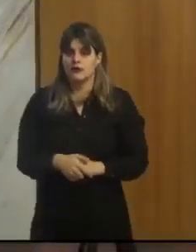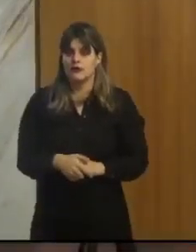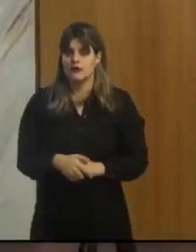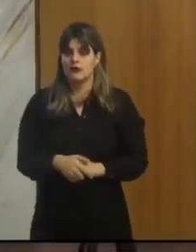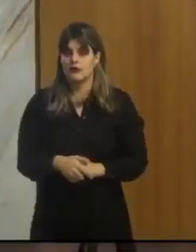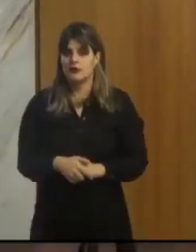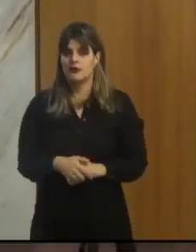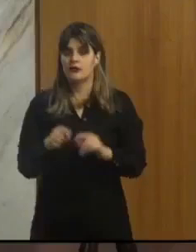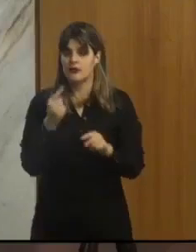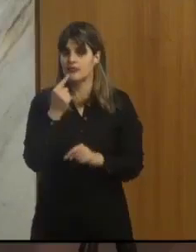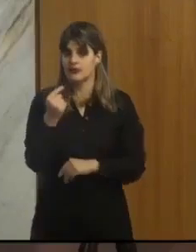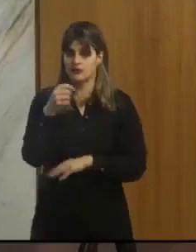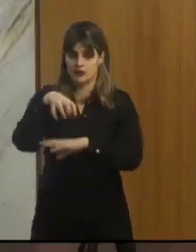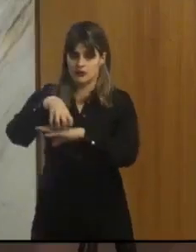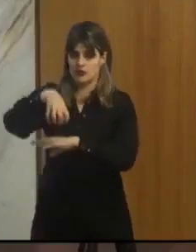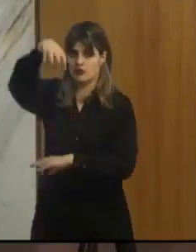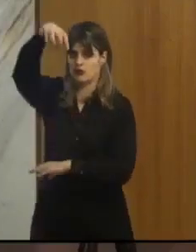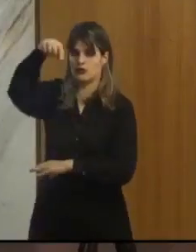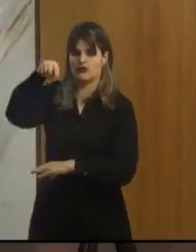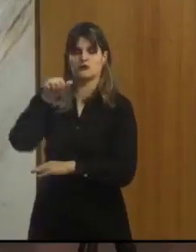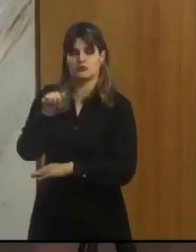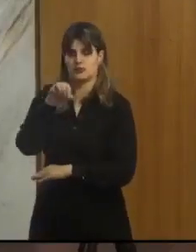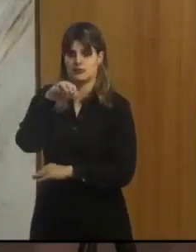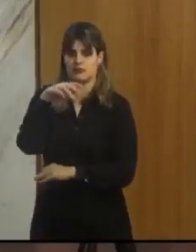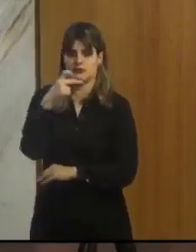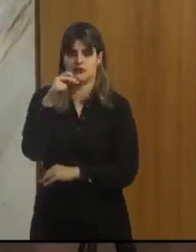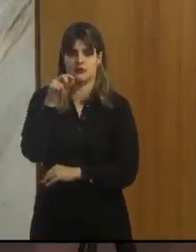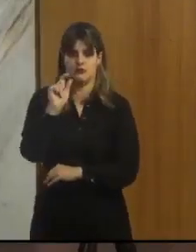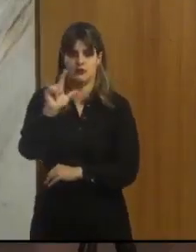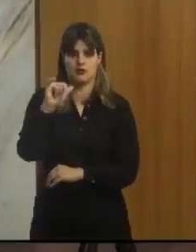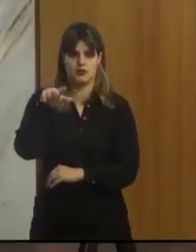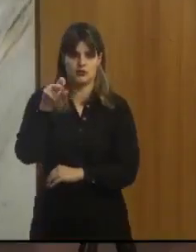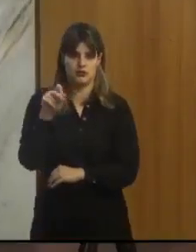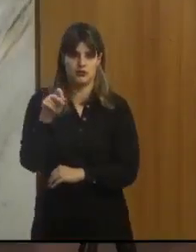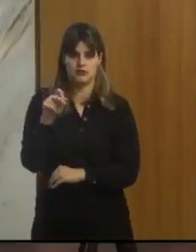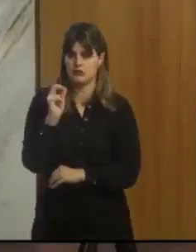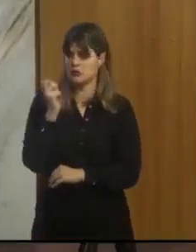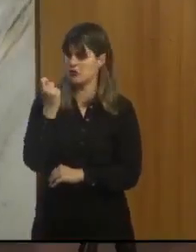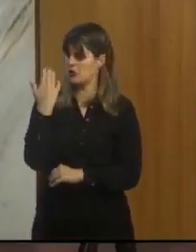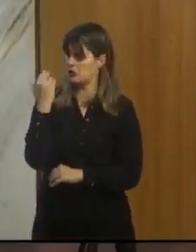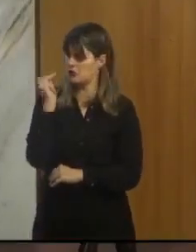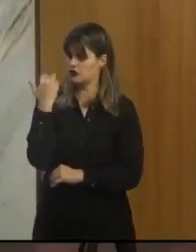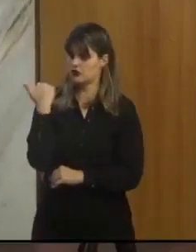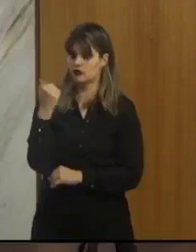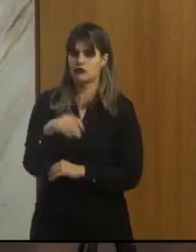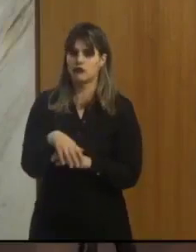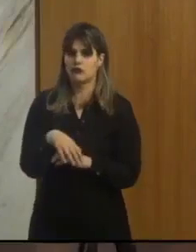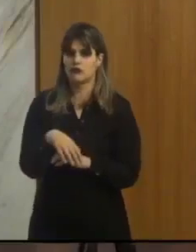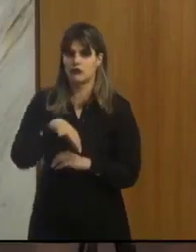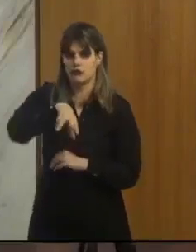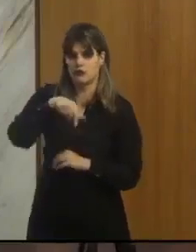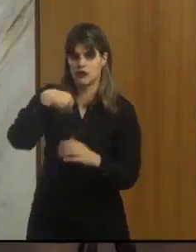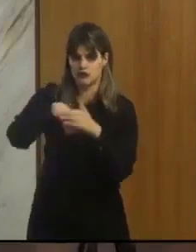Diz esta torre sineira também será manuelina. Há poucos anos roubaram o sino, que era de bronze. Mas foi. É verdade. Roubaram-lhe o